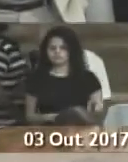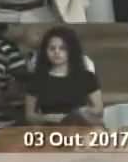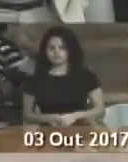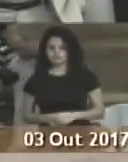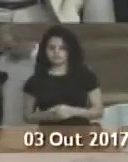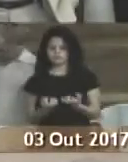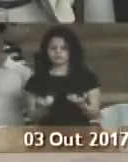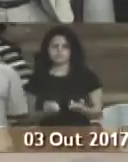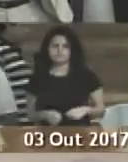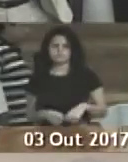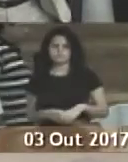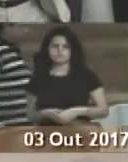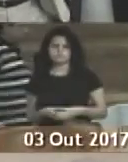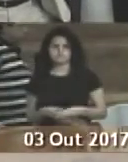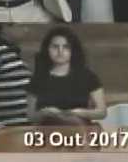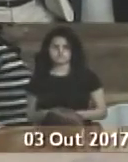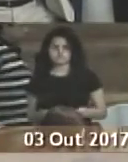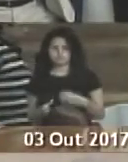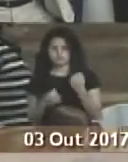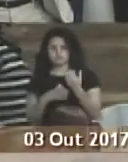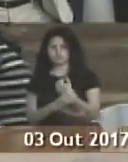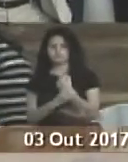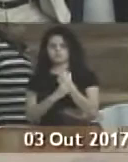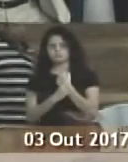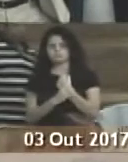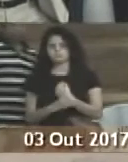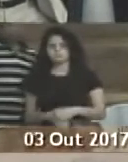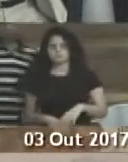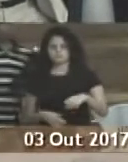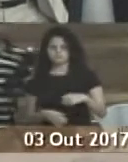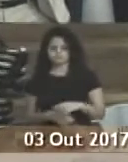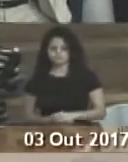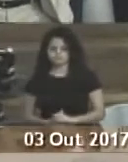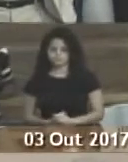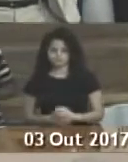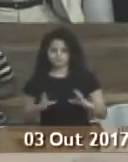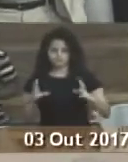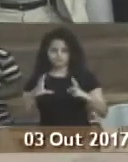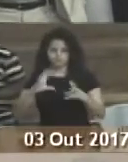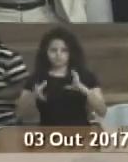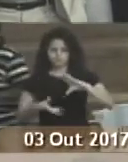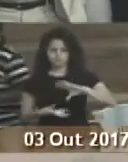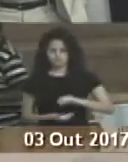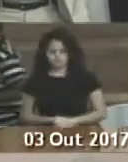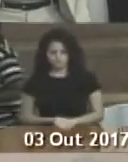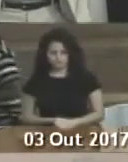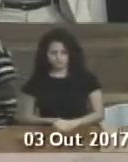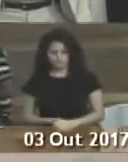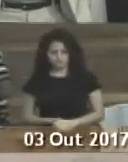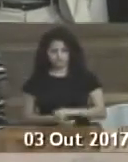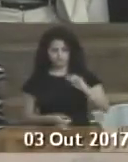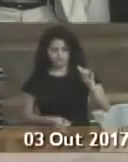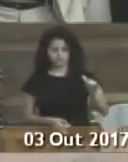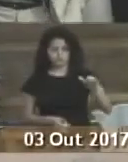mundial. A atleta Larissa Oliveira iniciou suas primeiras remadas na Escolinha de Canoagem da Prefeitura